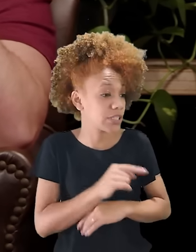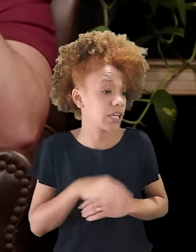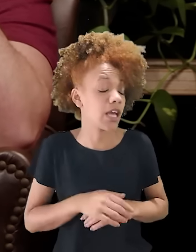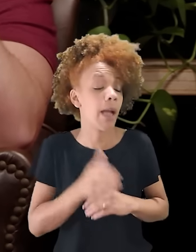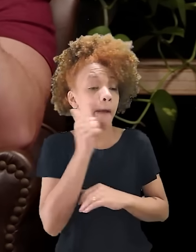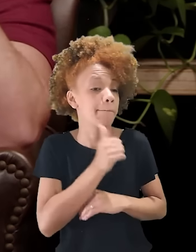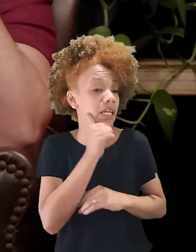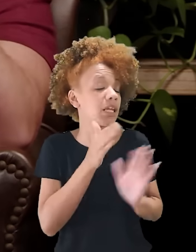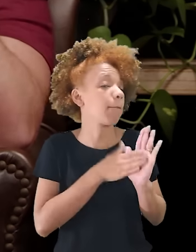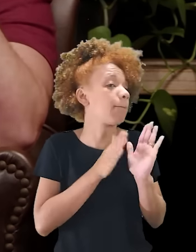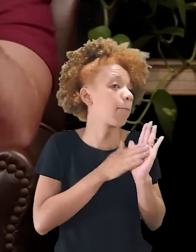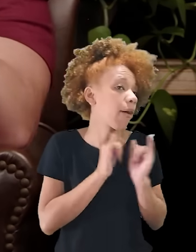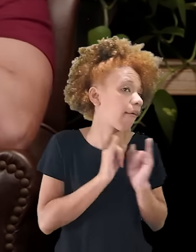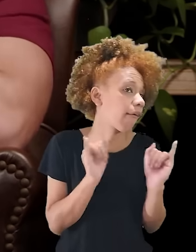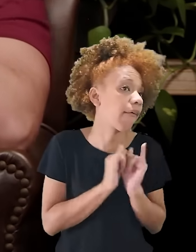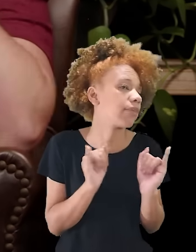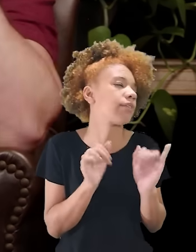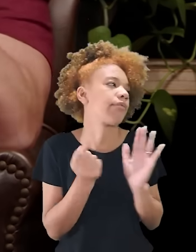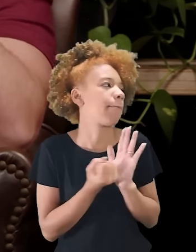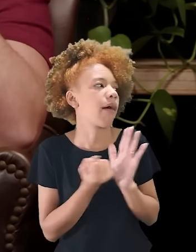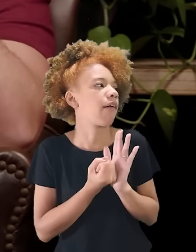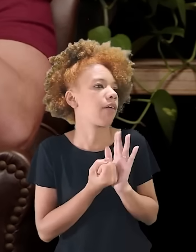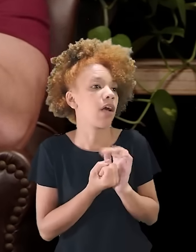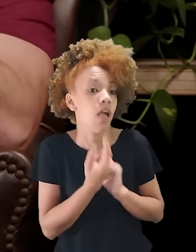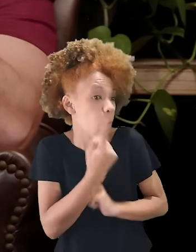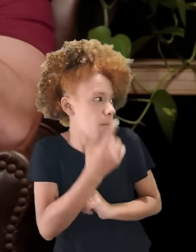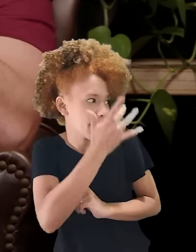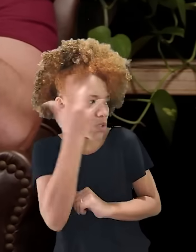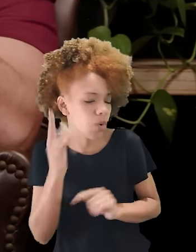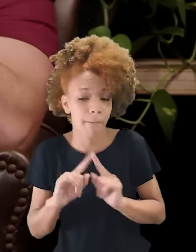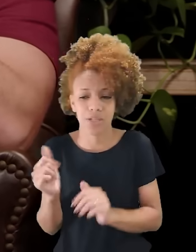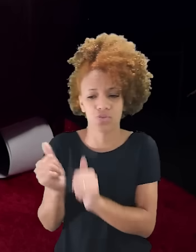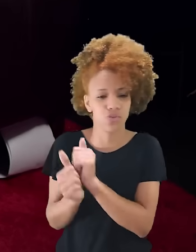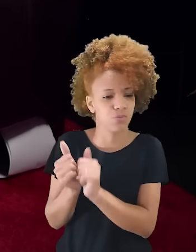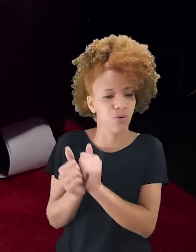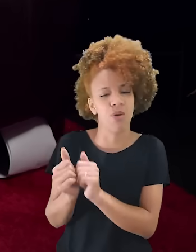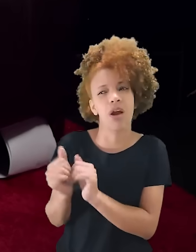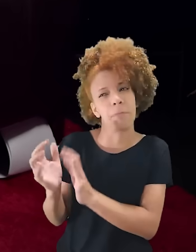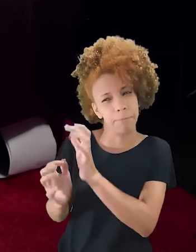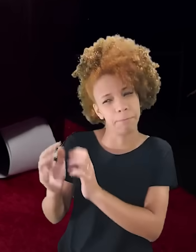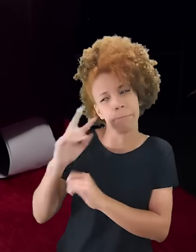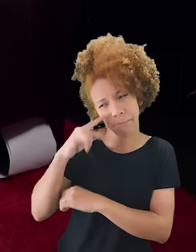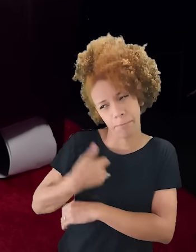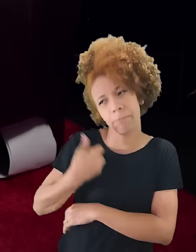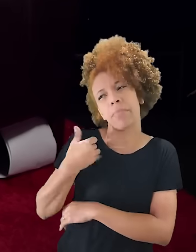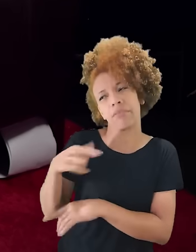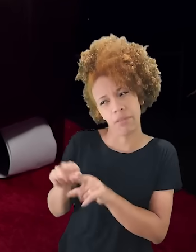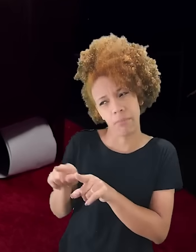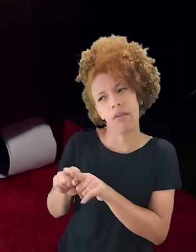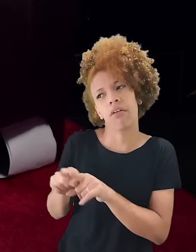que vai ser a garota propaganda da da marca é uma pessoa é mas no futebol você vê essa briga de ego